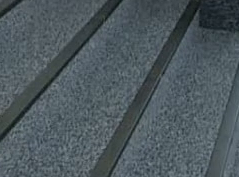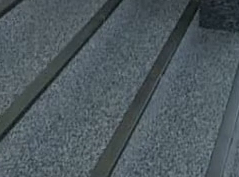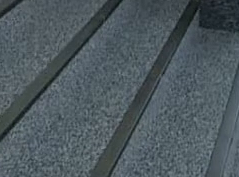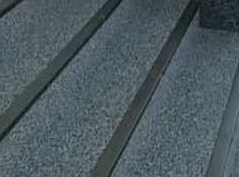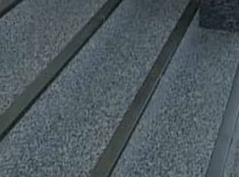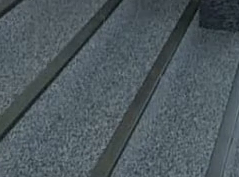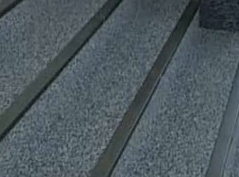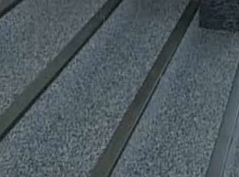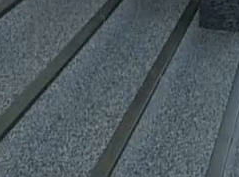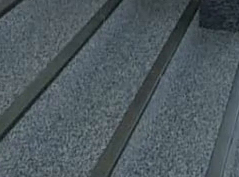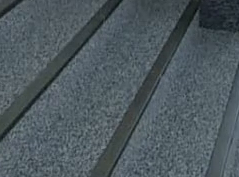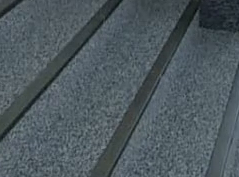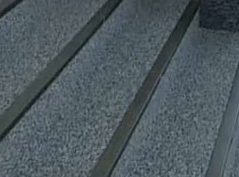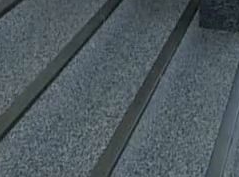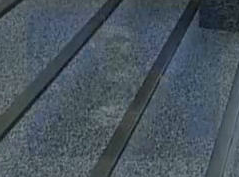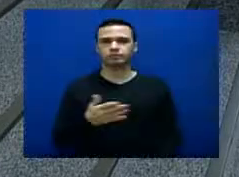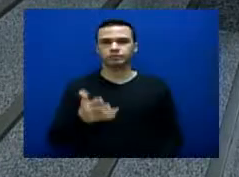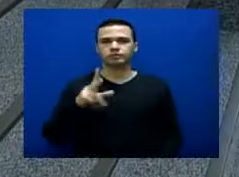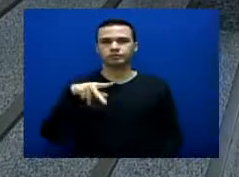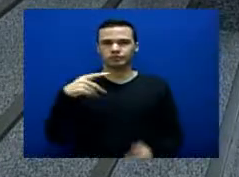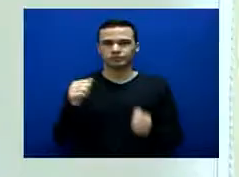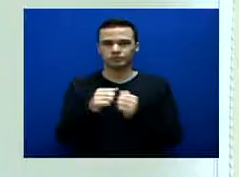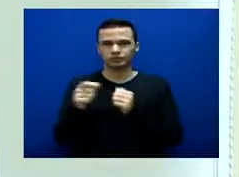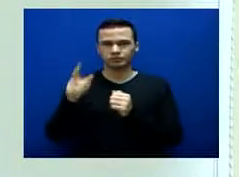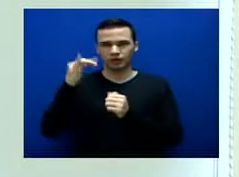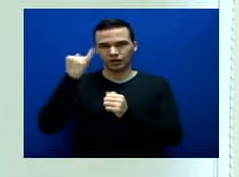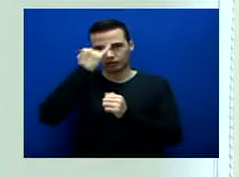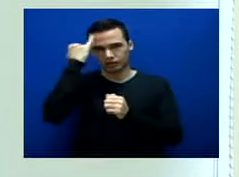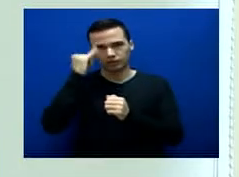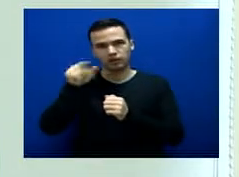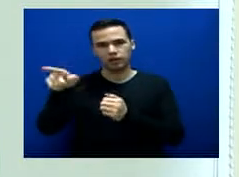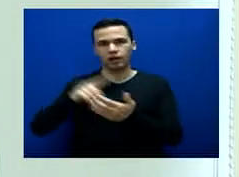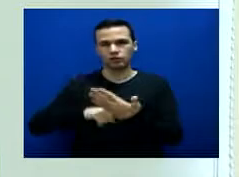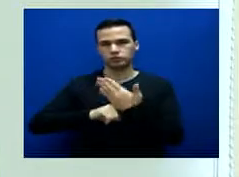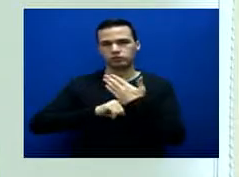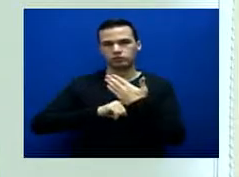Para que a gente pudesse fazer gestão junto ao vereador Irineu, com a possibilidade dele nos ajudar.